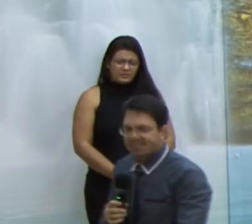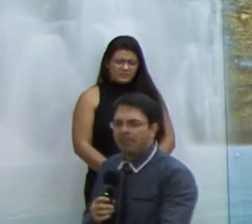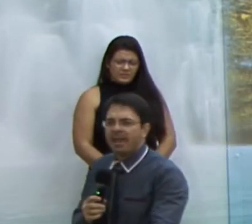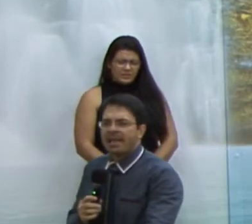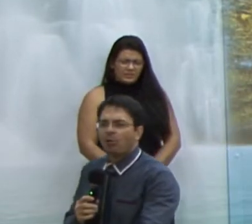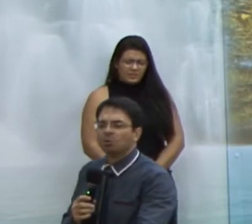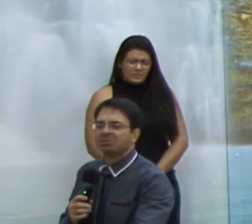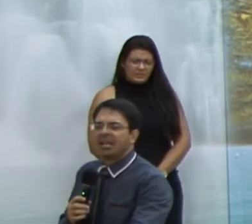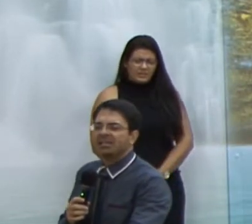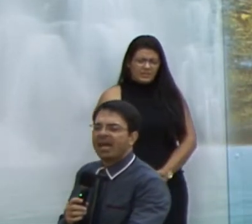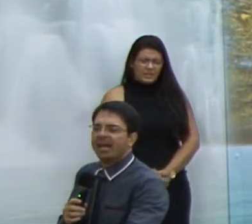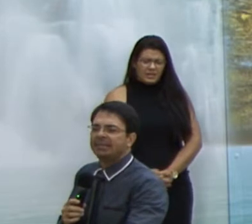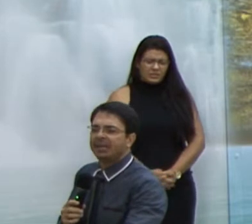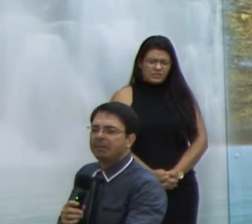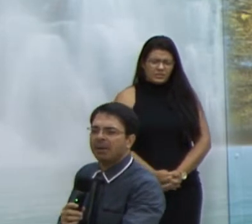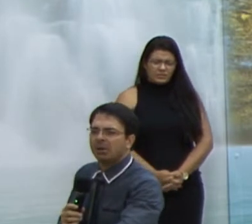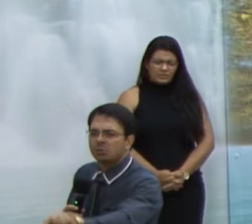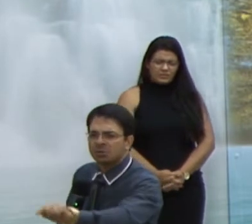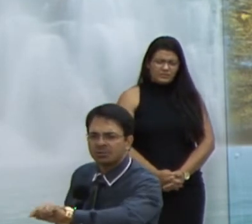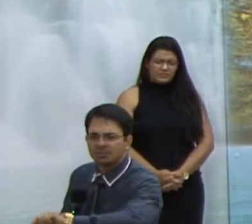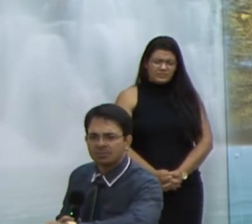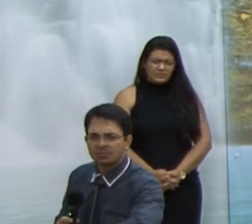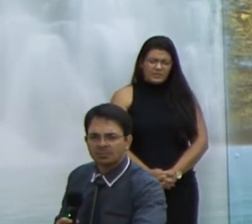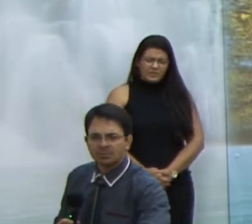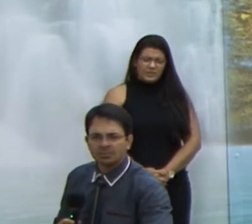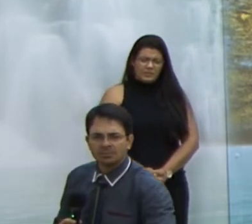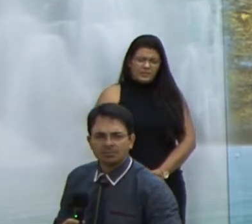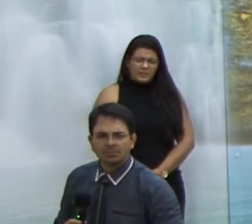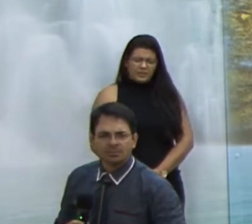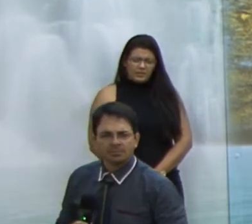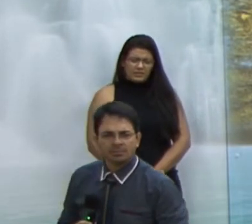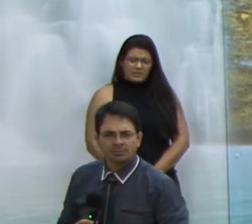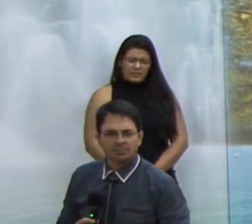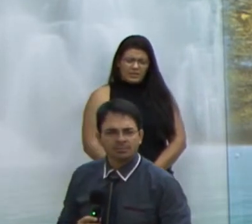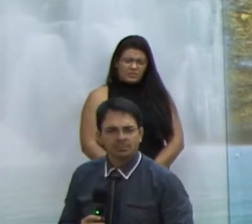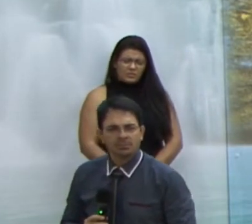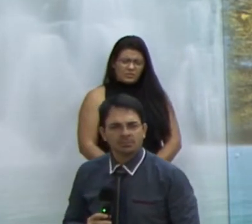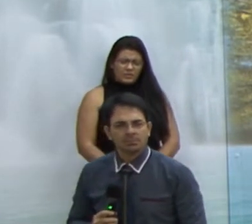Quem semeia contenda entre irmãos,